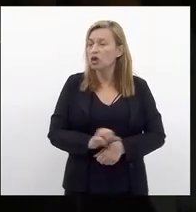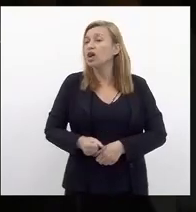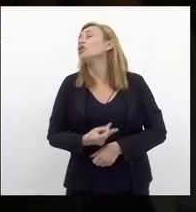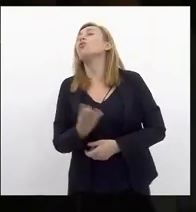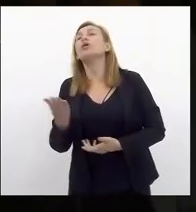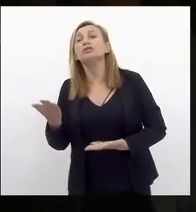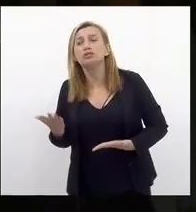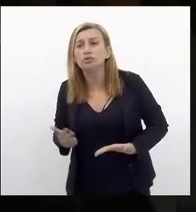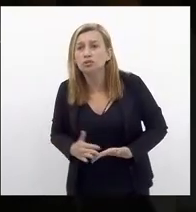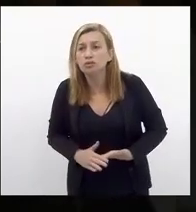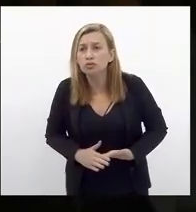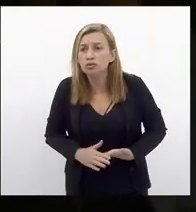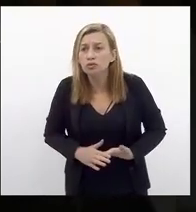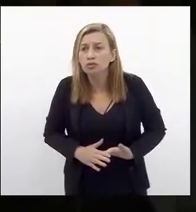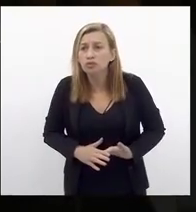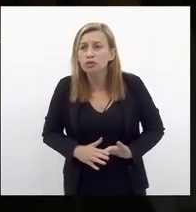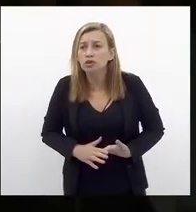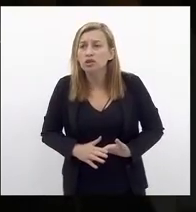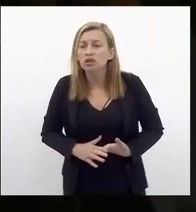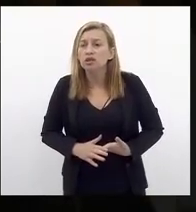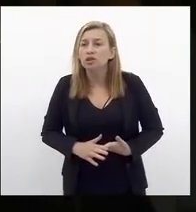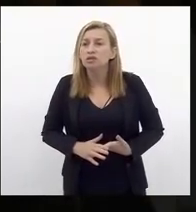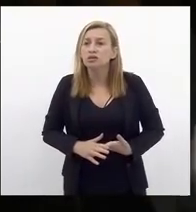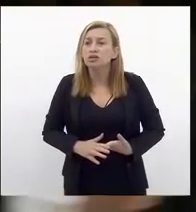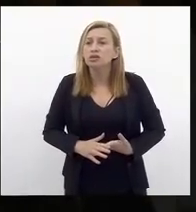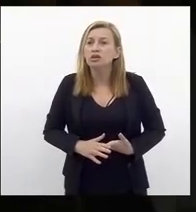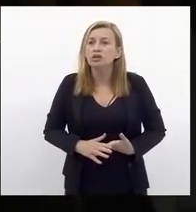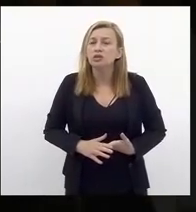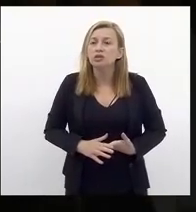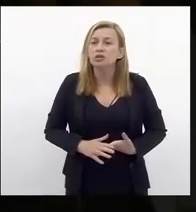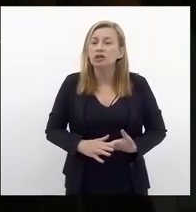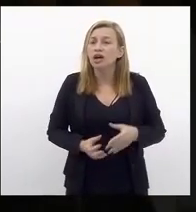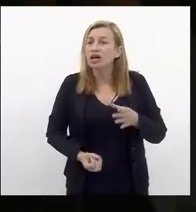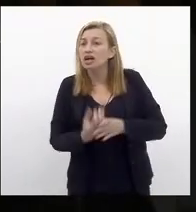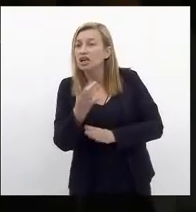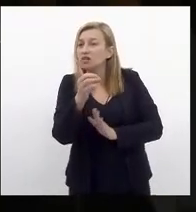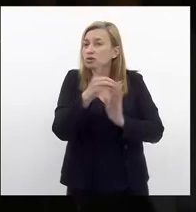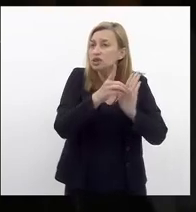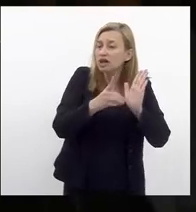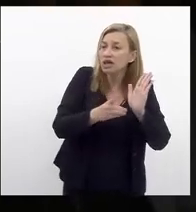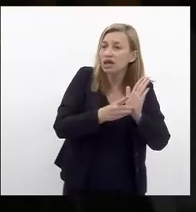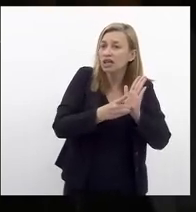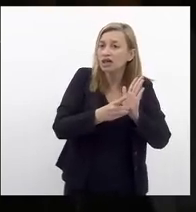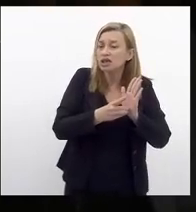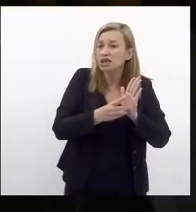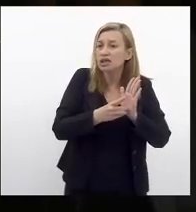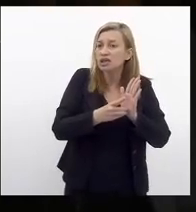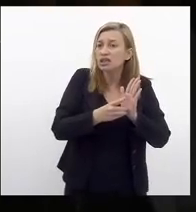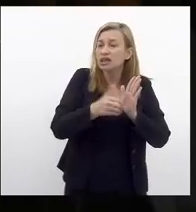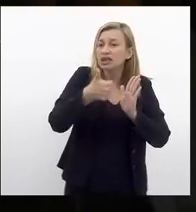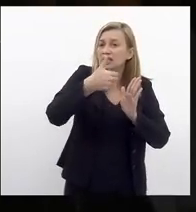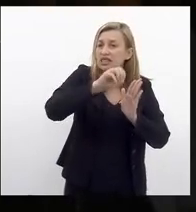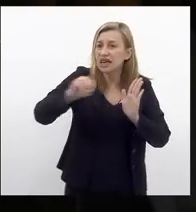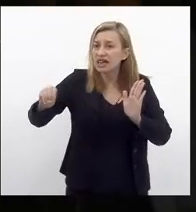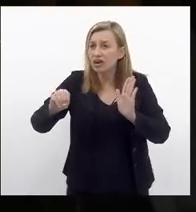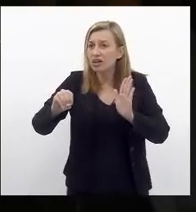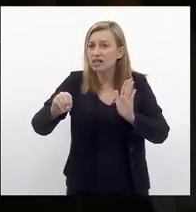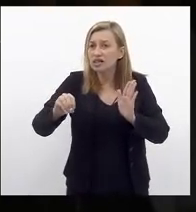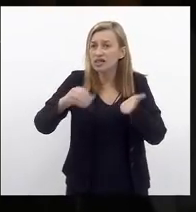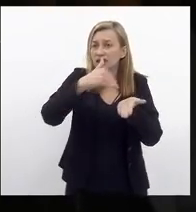quanto eu queria tudo é crédito sem secretarias